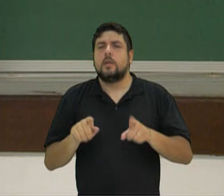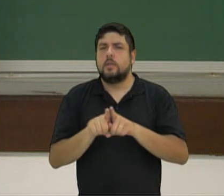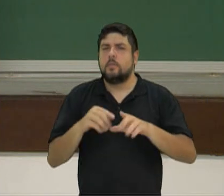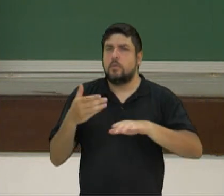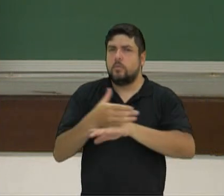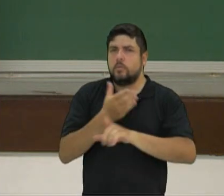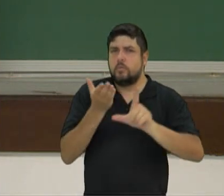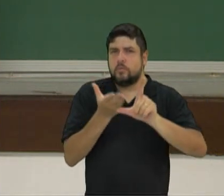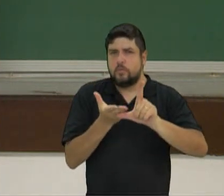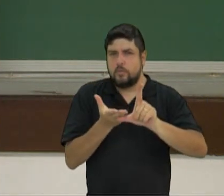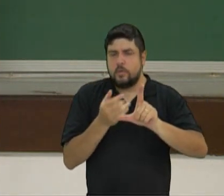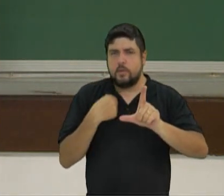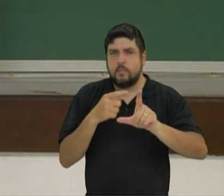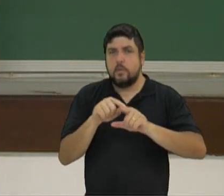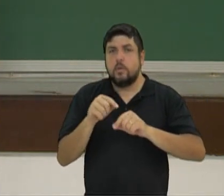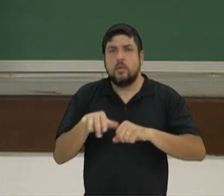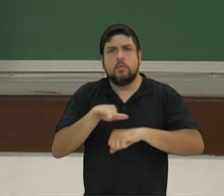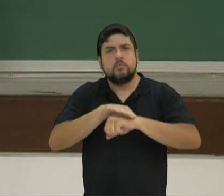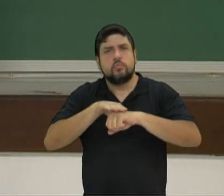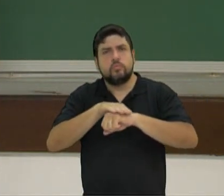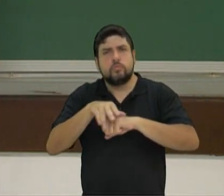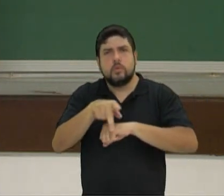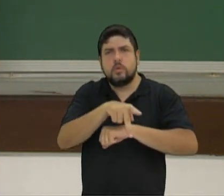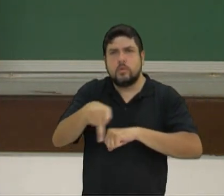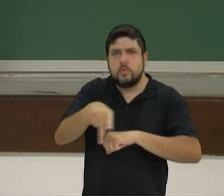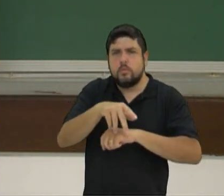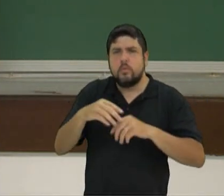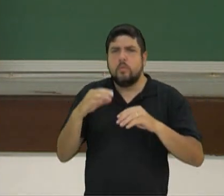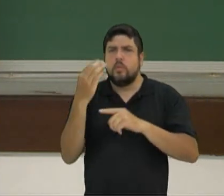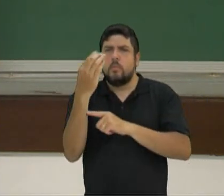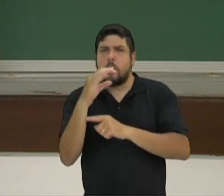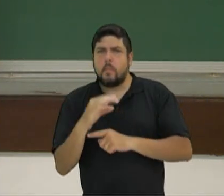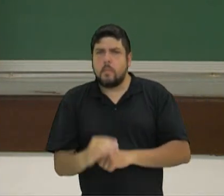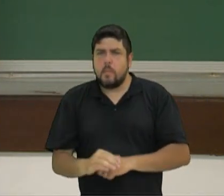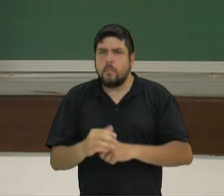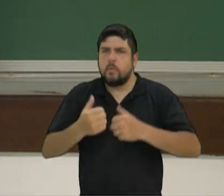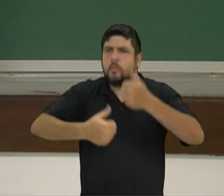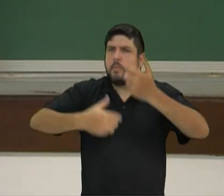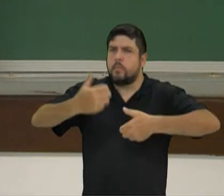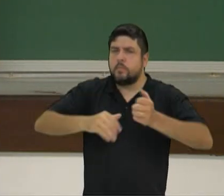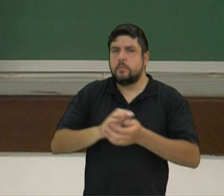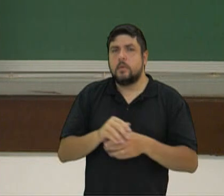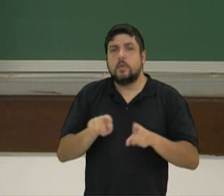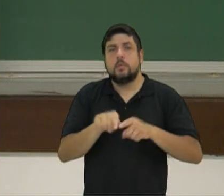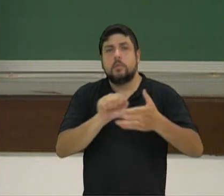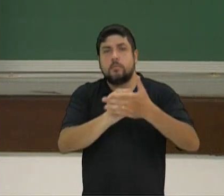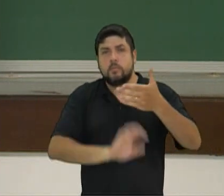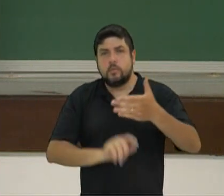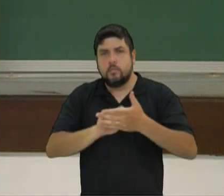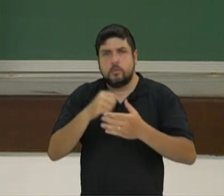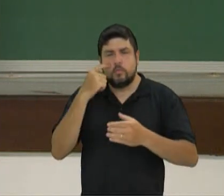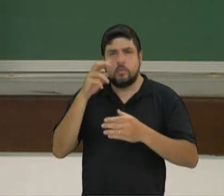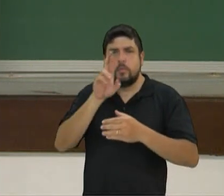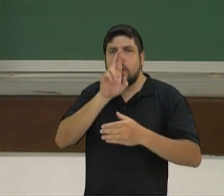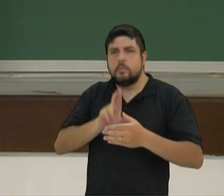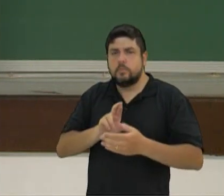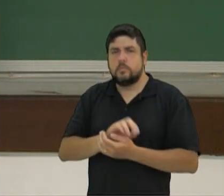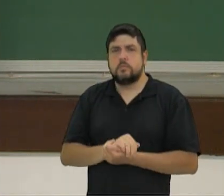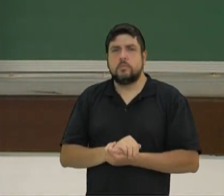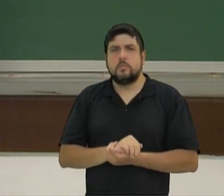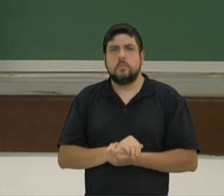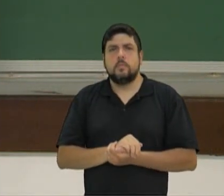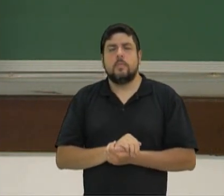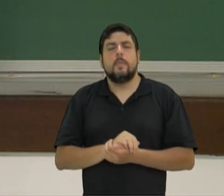Classroom. Converse com o seu professor através do mural. Realize as atividades obrigatórias. Registre, tenha